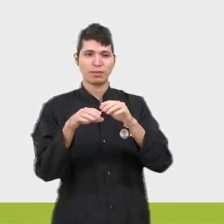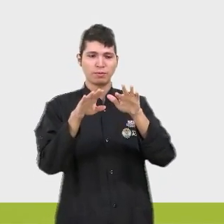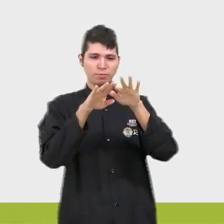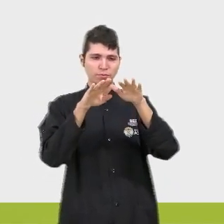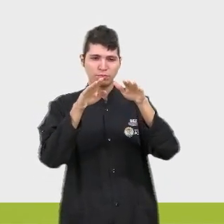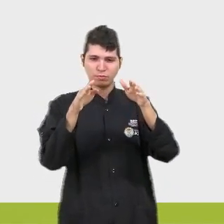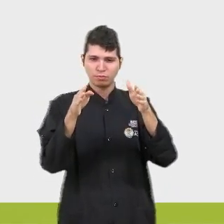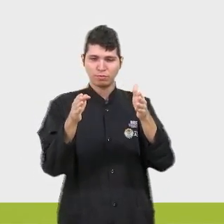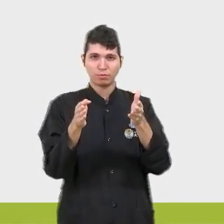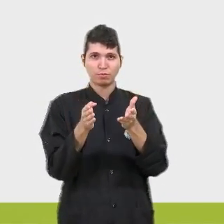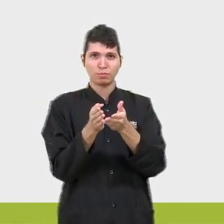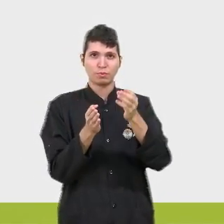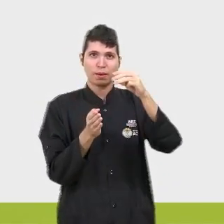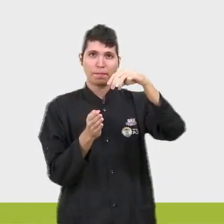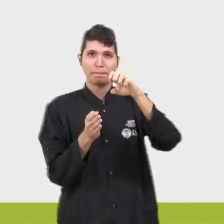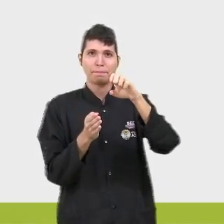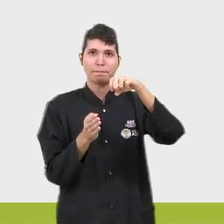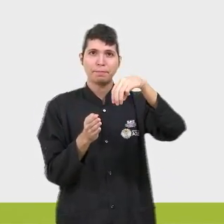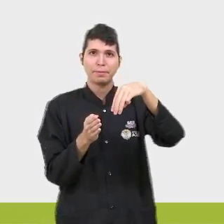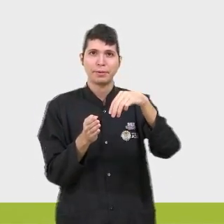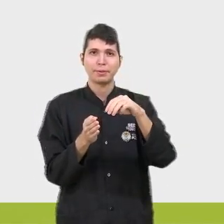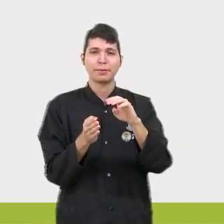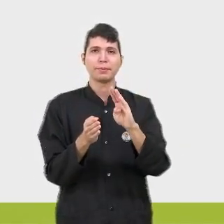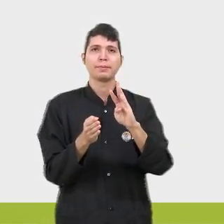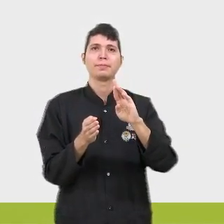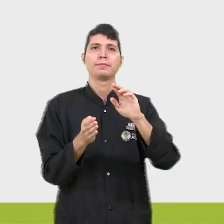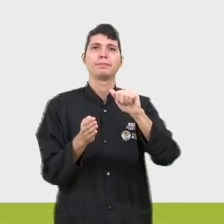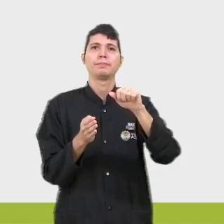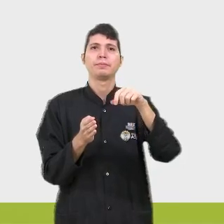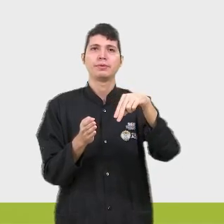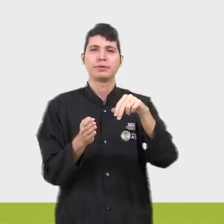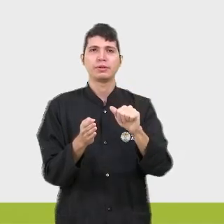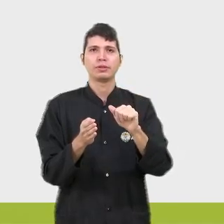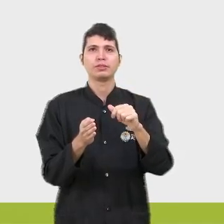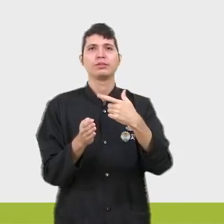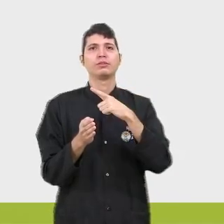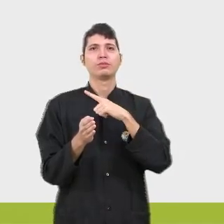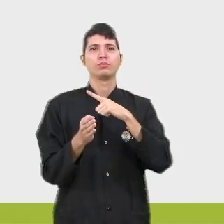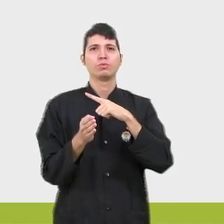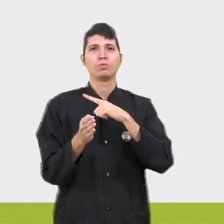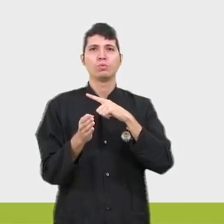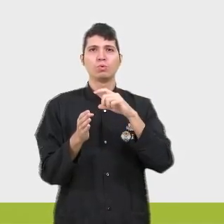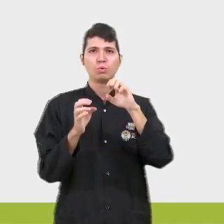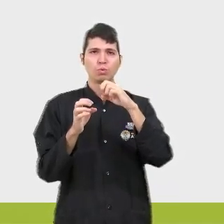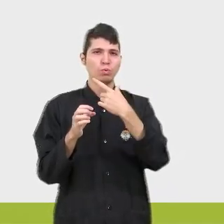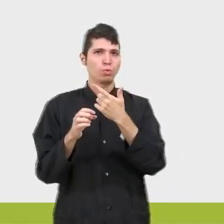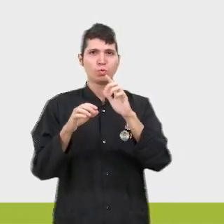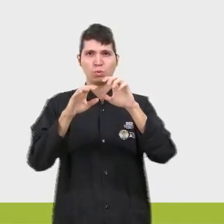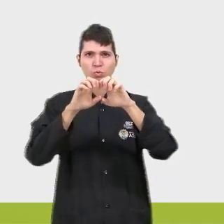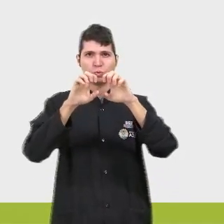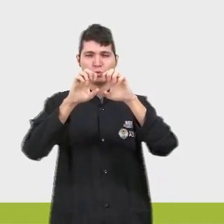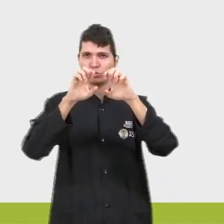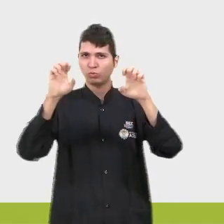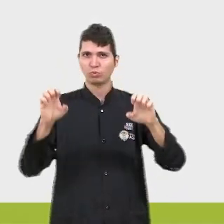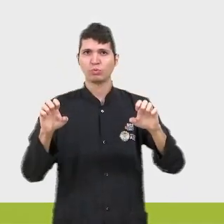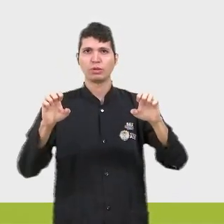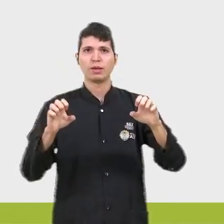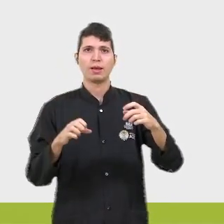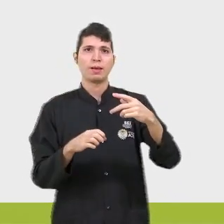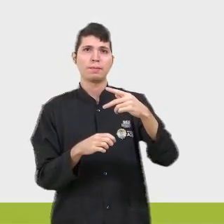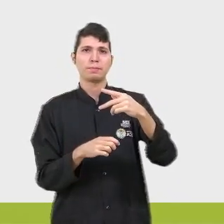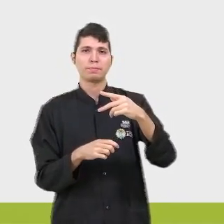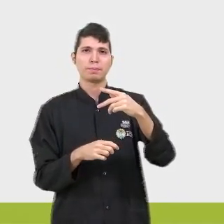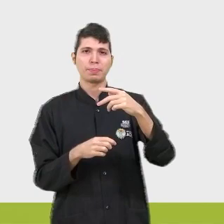plasmática, existe uma estrutura rígida que forma a parede celular, ou que é a parede celular. Isso